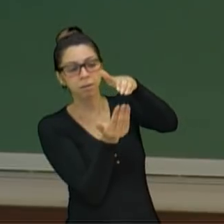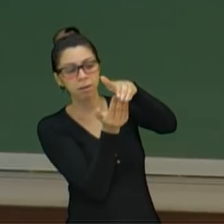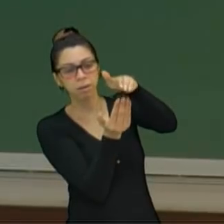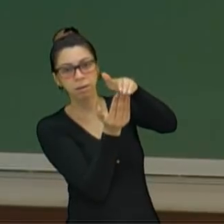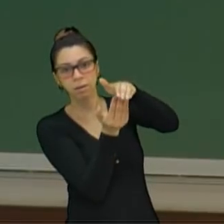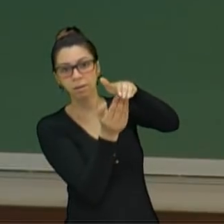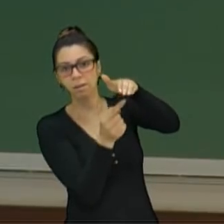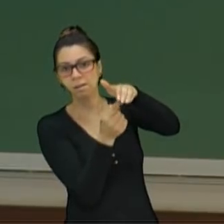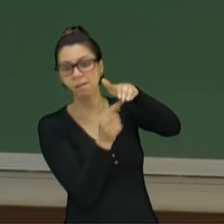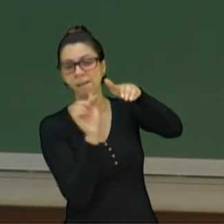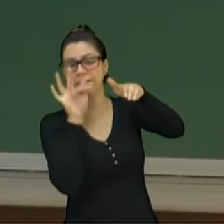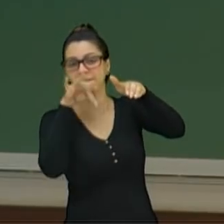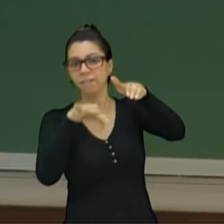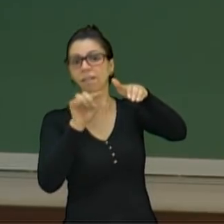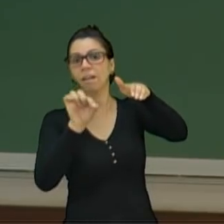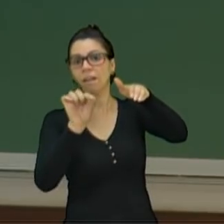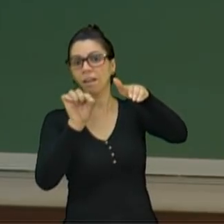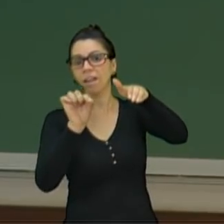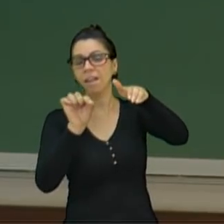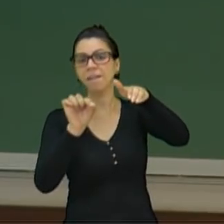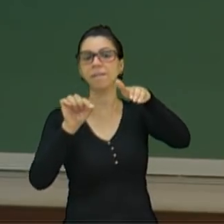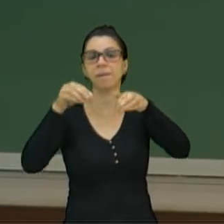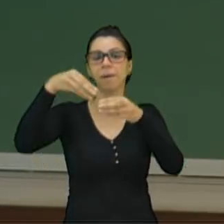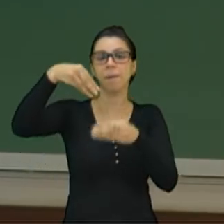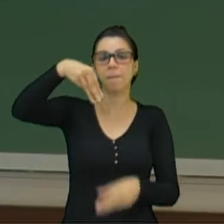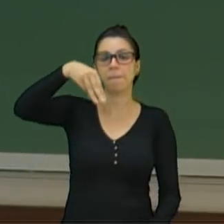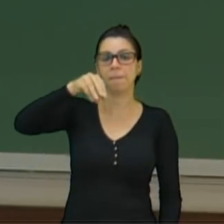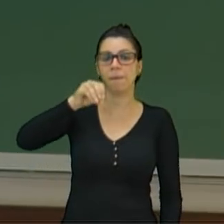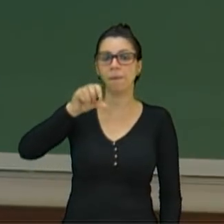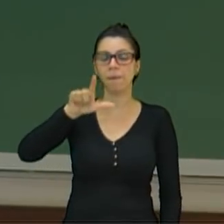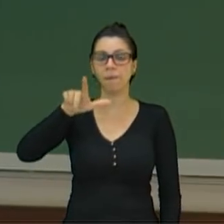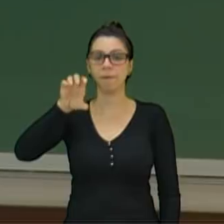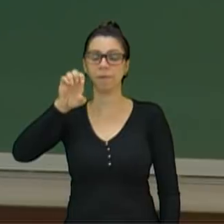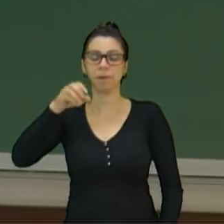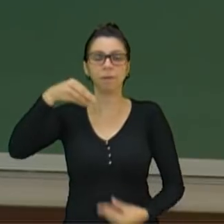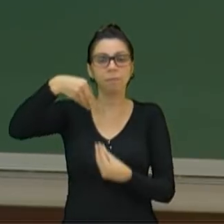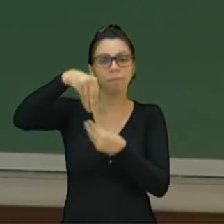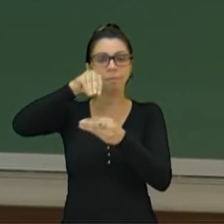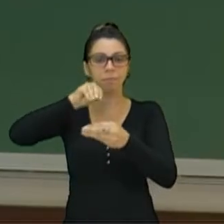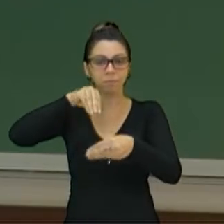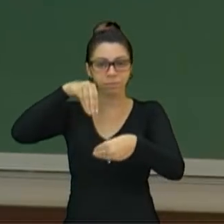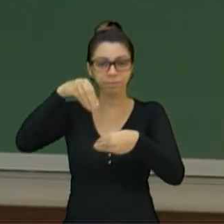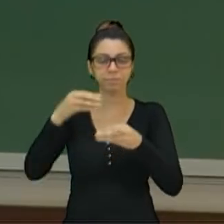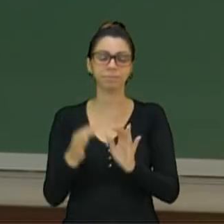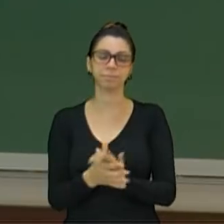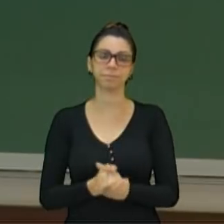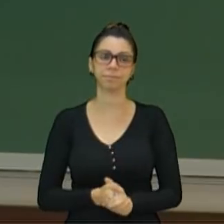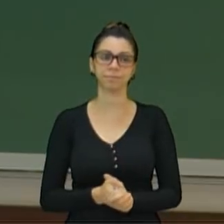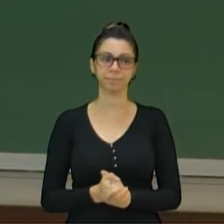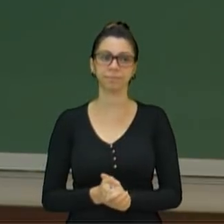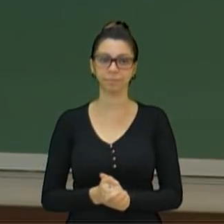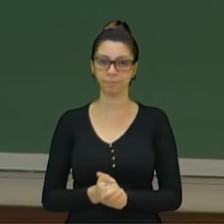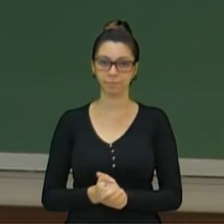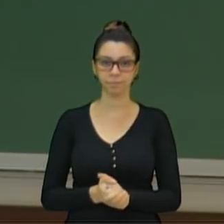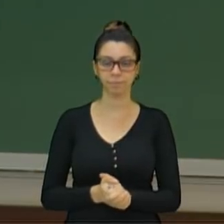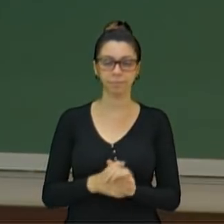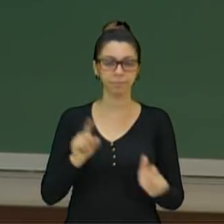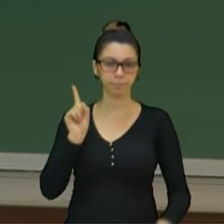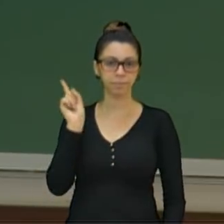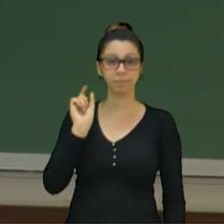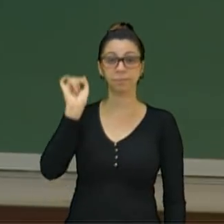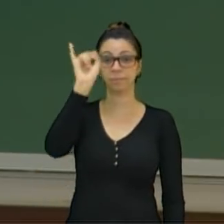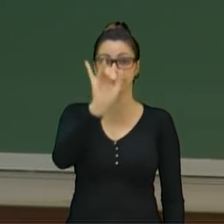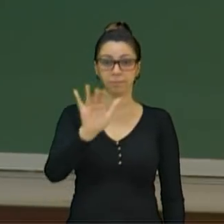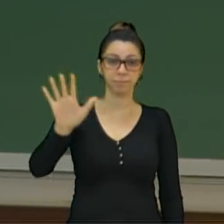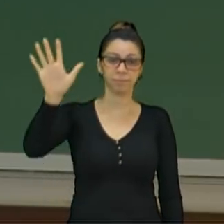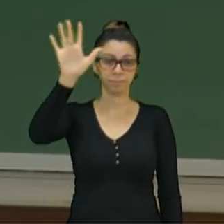mole. Também encontramos na epiglote e também na garganta papilas gustativas. Então eu trago aqui para vocês uma imagem, um